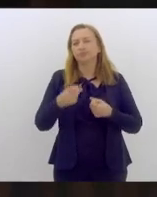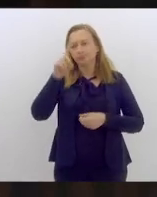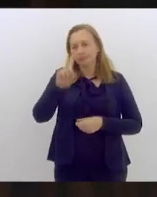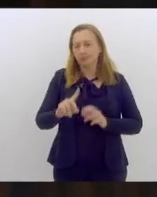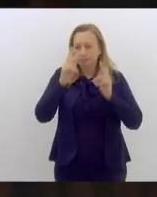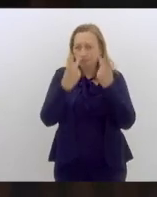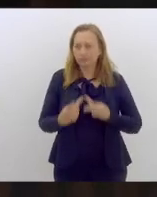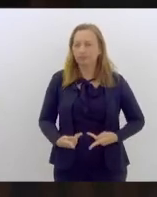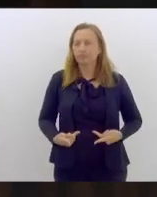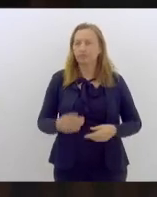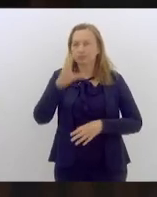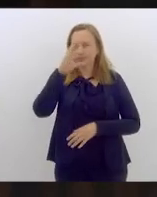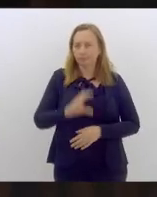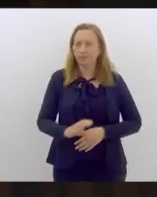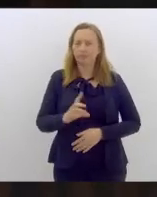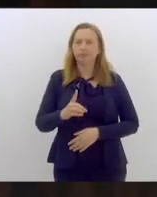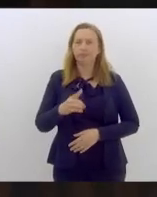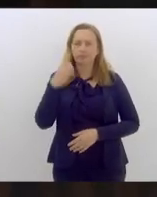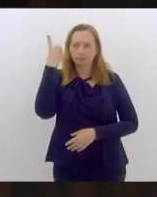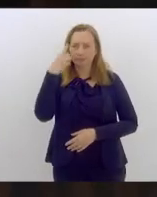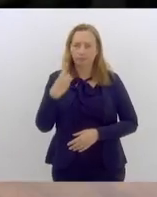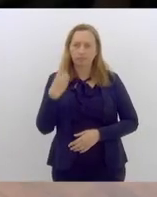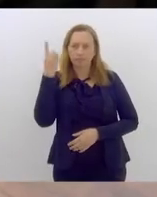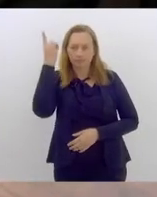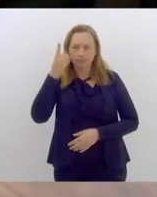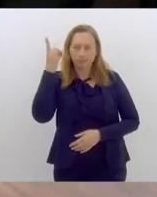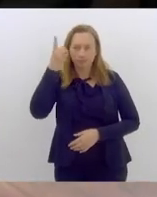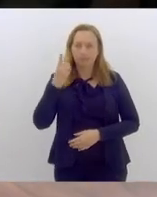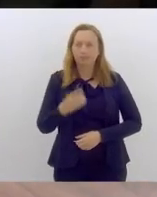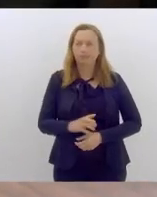e Cidadania, deputada Dani Monteiro.